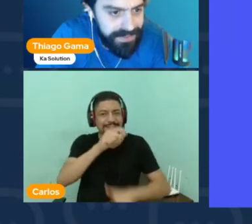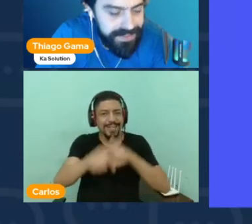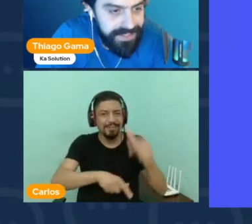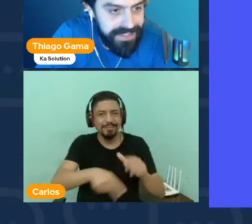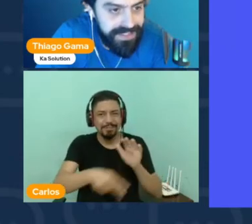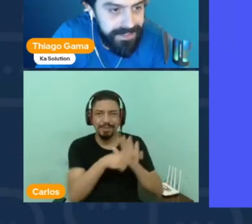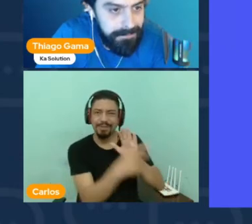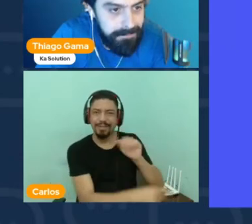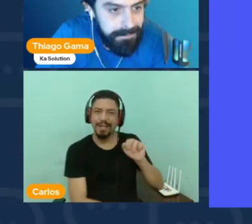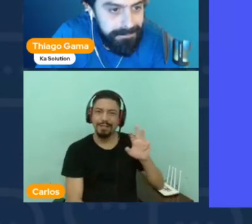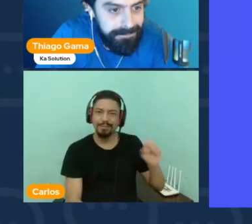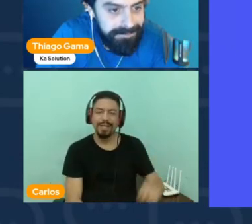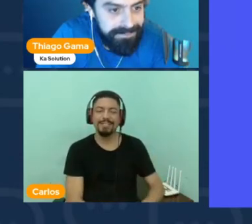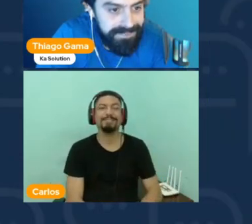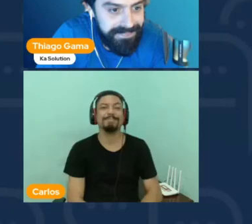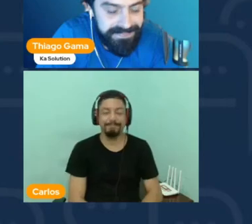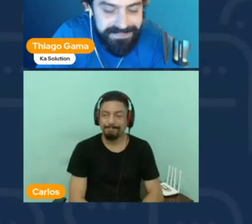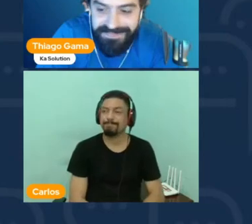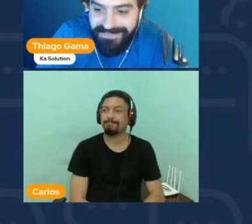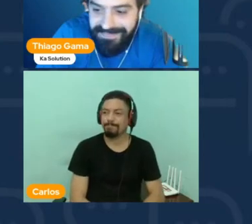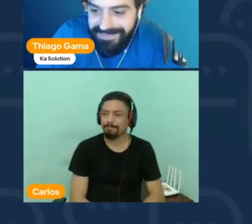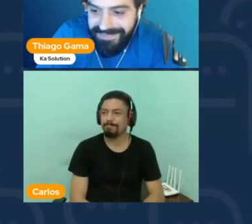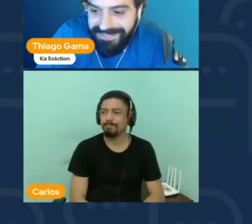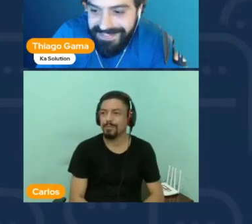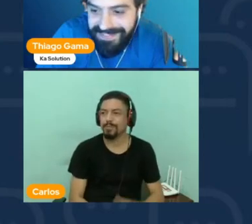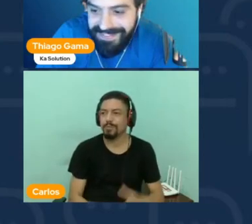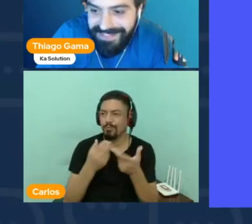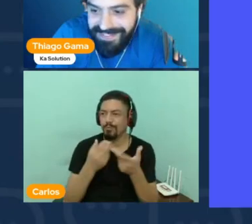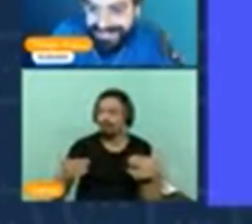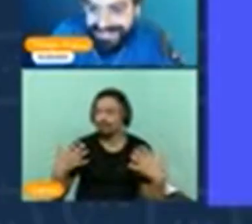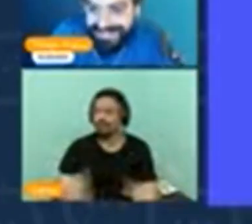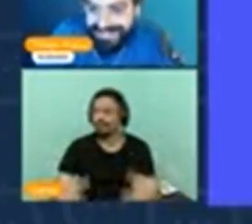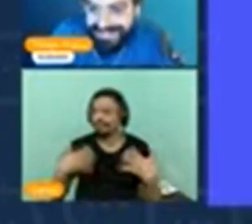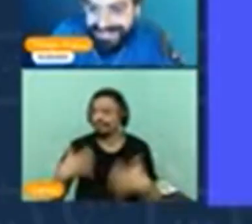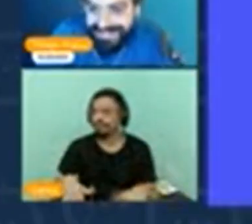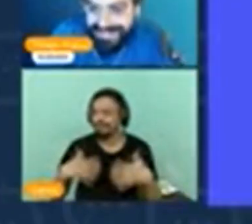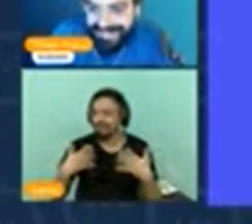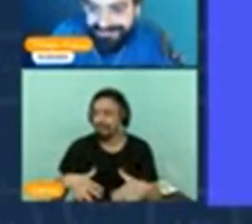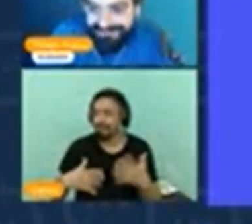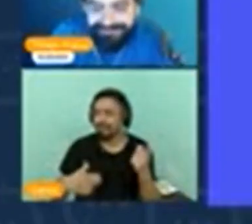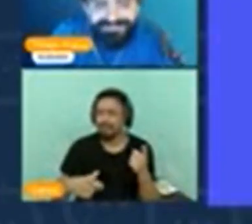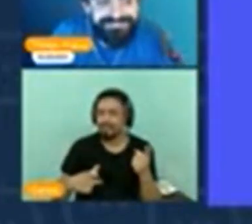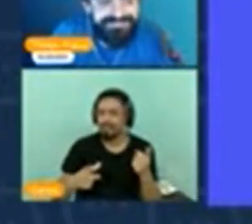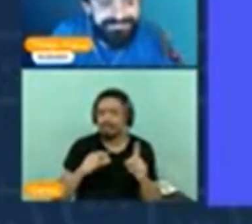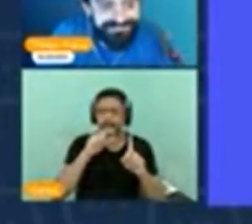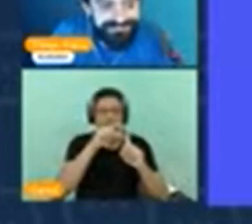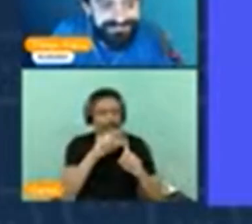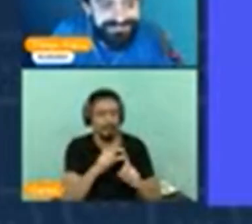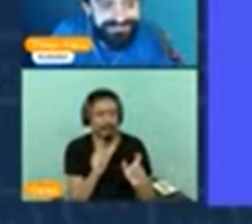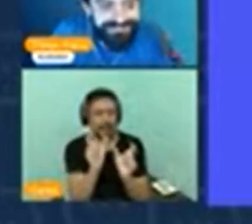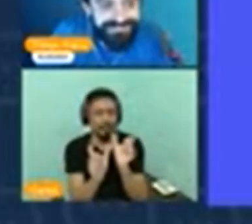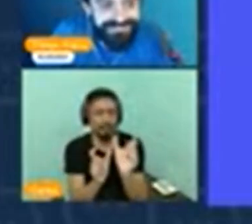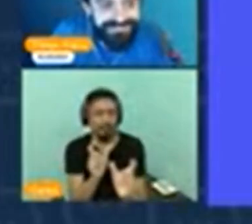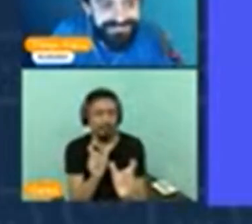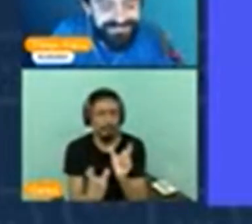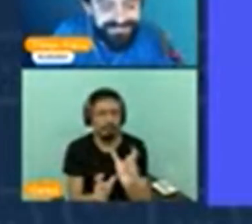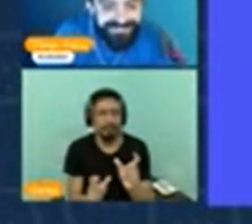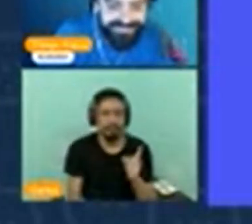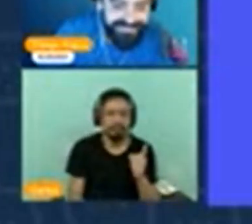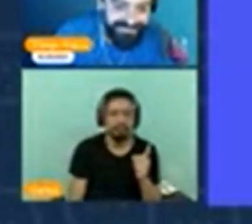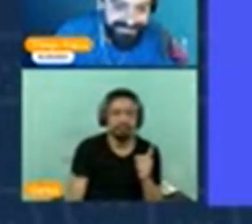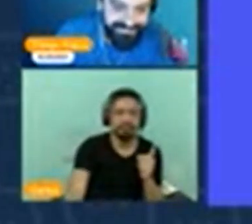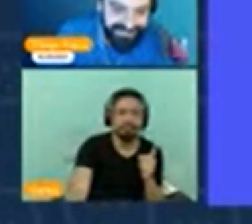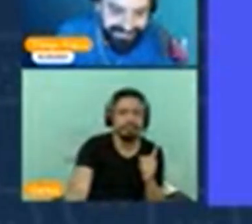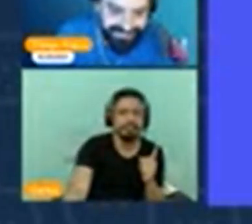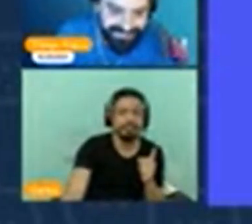Leandro? Exato, Thiago. É muito serviço, pessoal. É muita sigla também, é muito nome ali, né? Mas